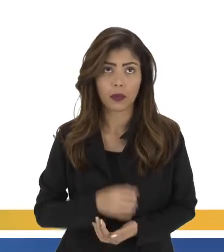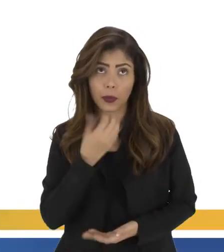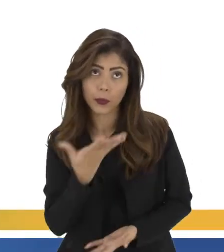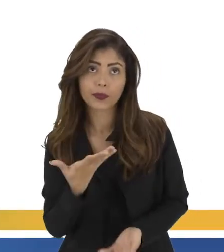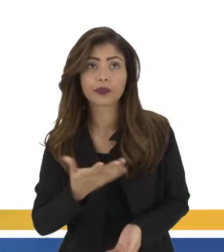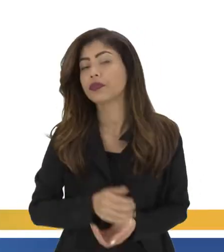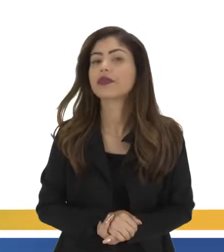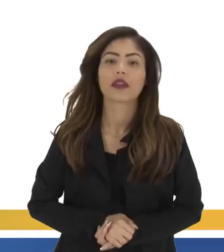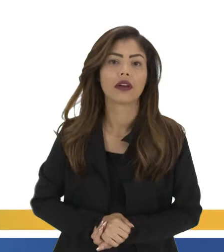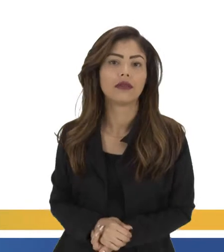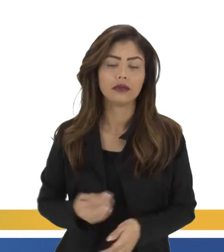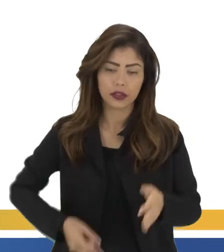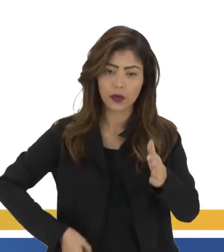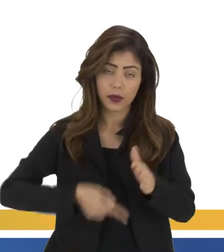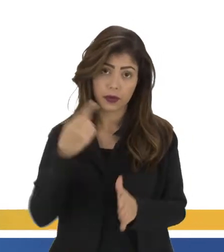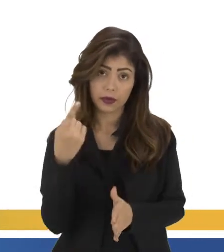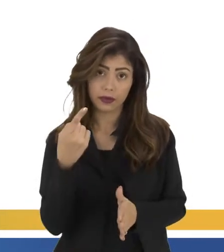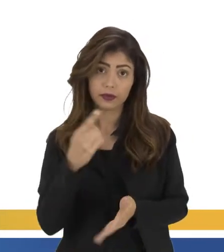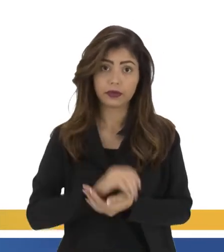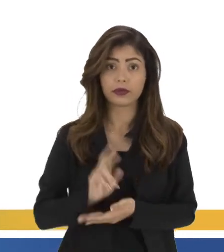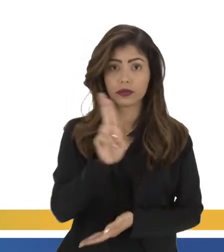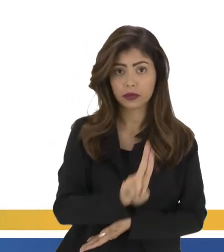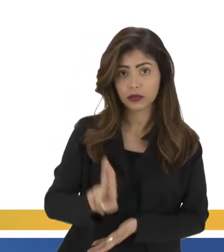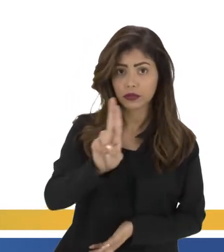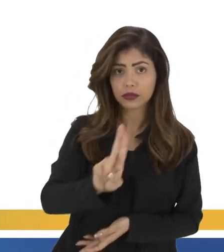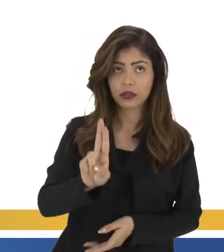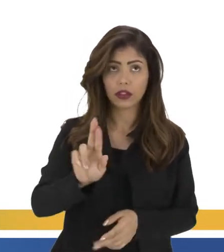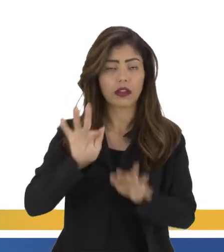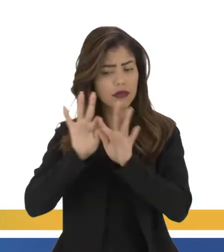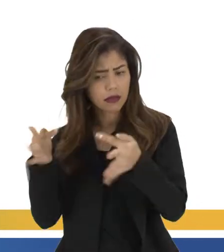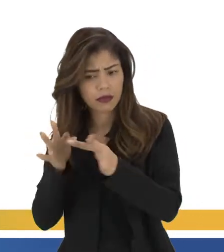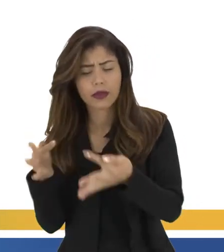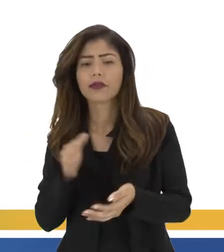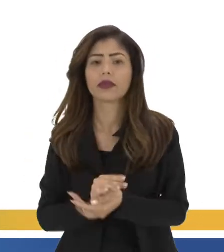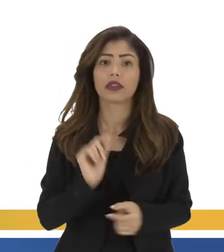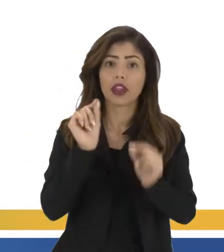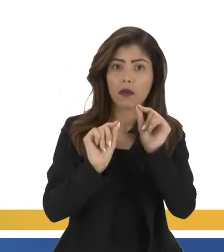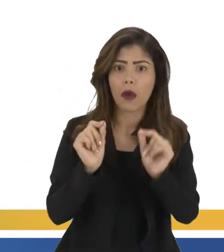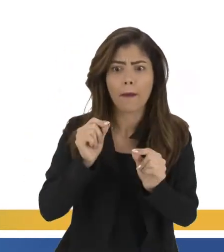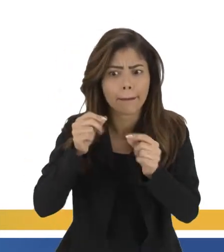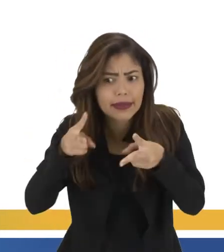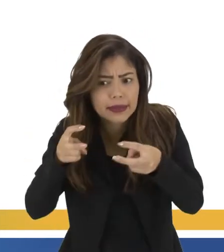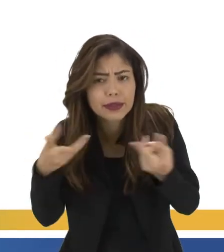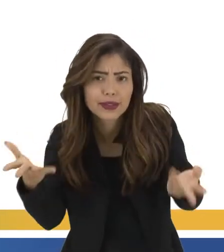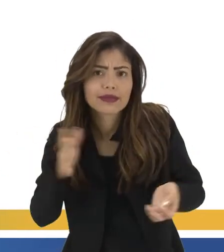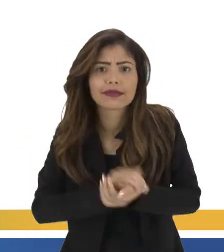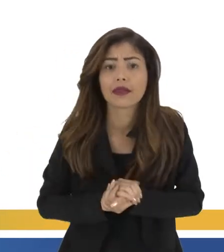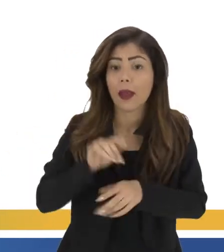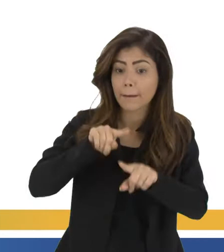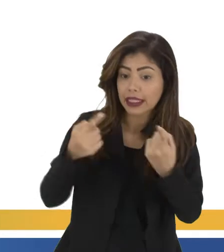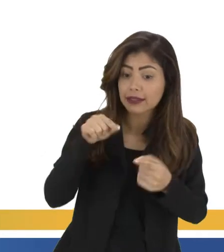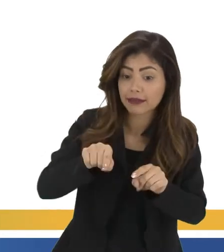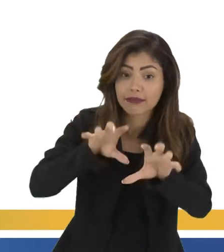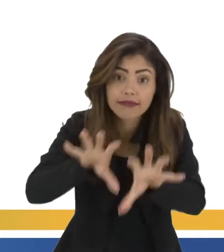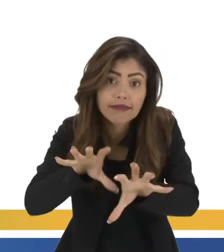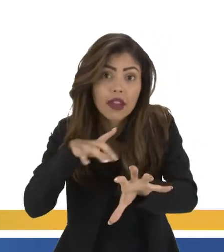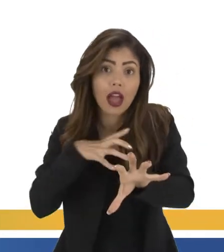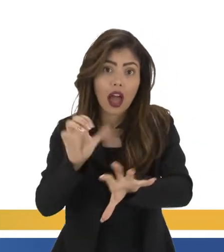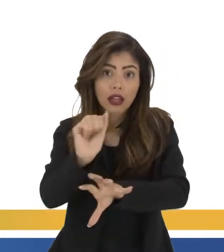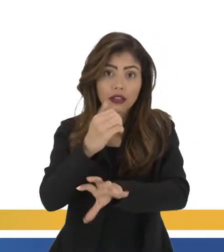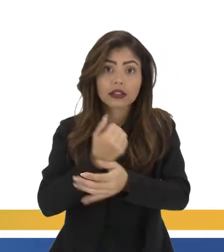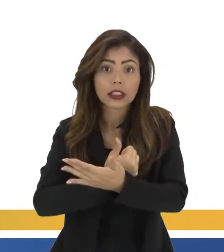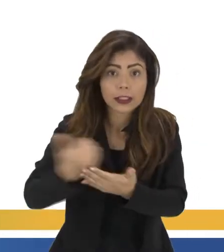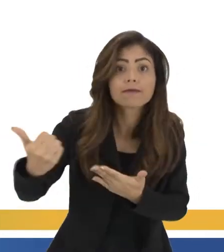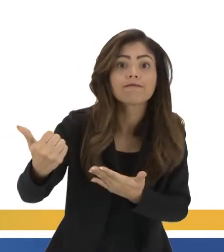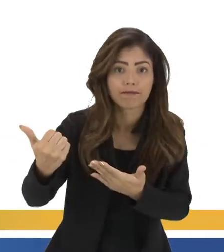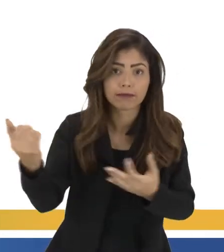Bom, o primeiro caso do uso do futuro simples, ele é meio óbvio, mas é isso. São ações completas